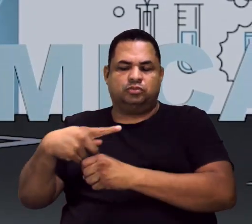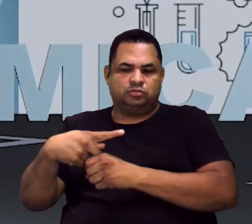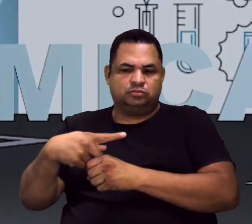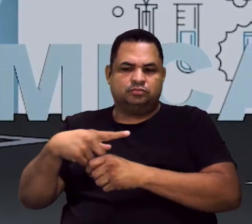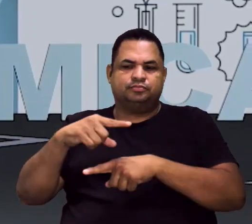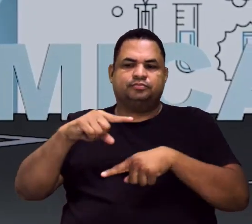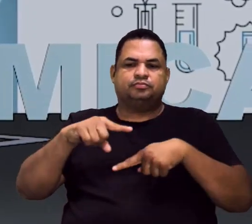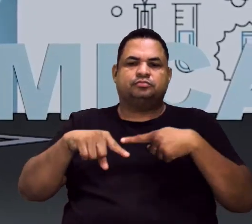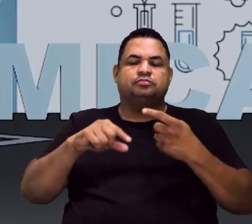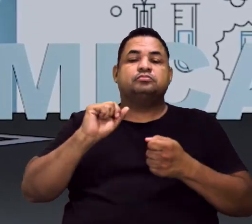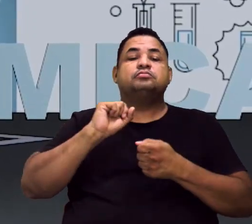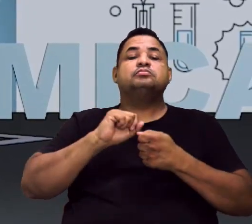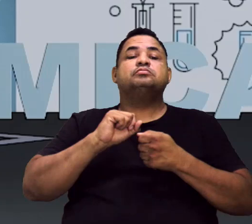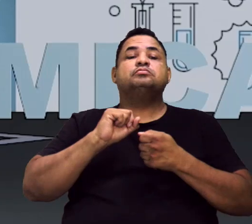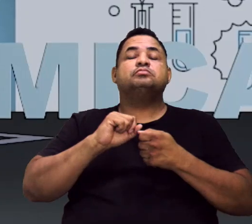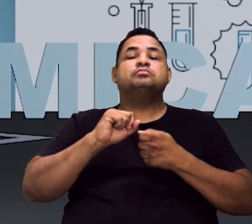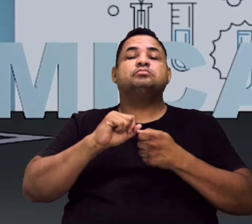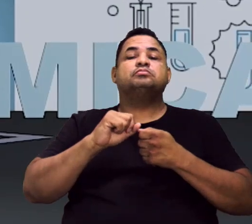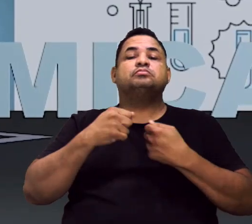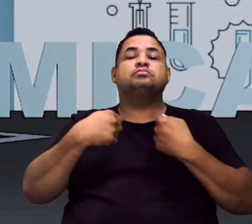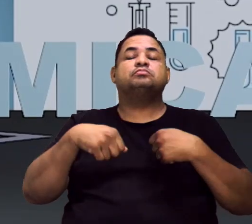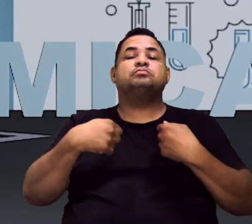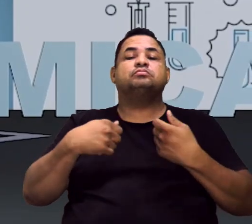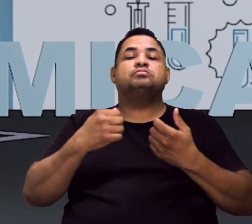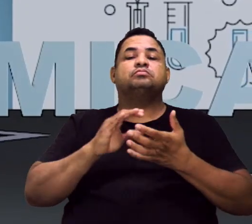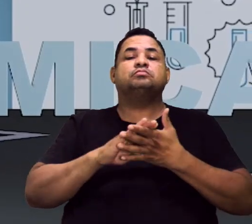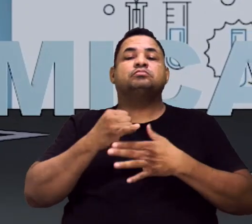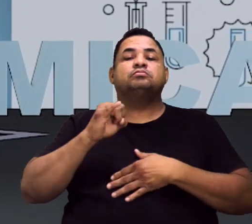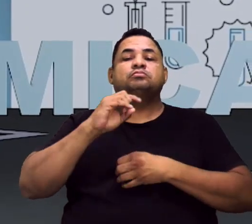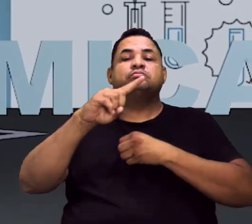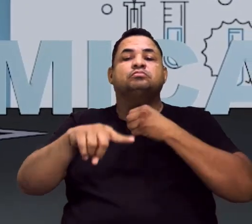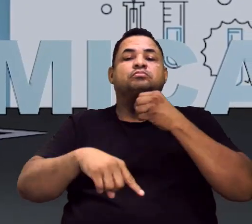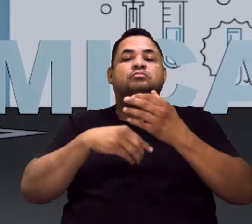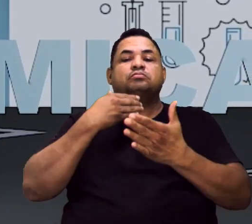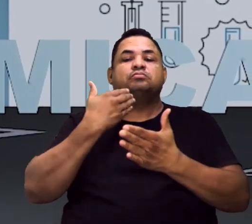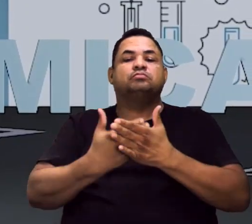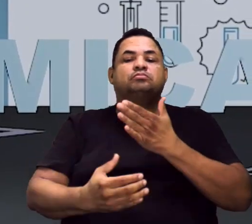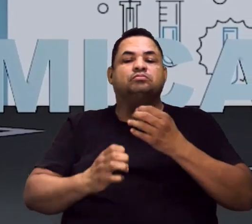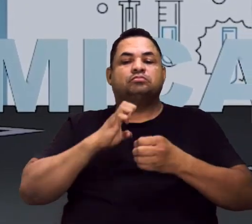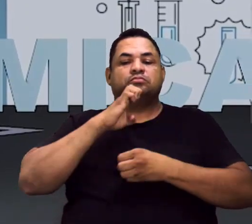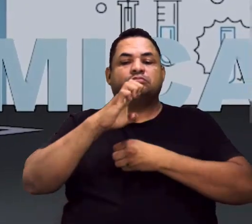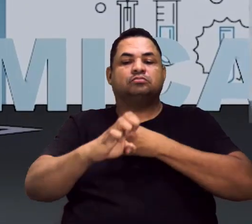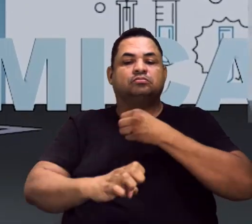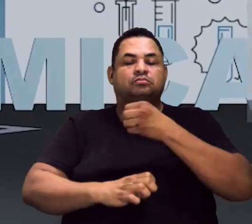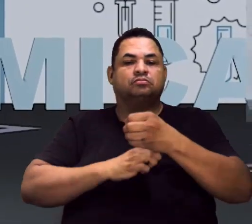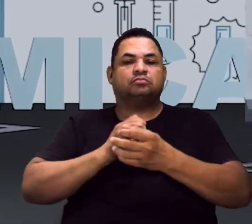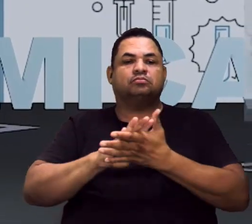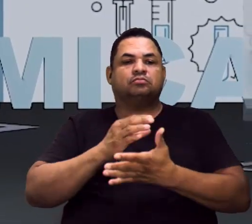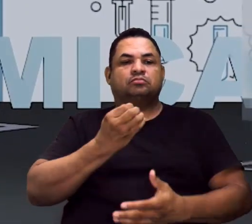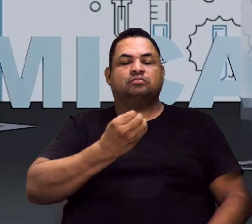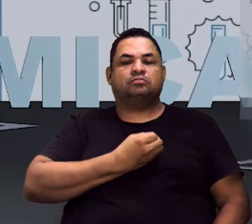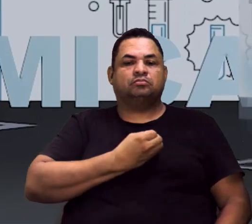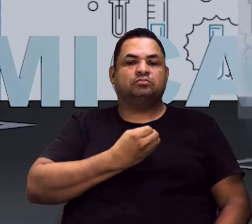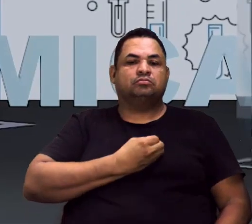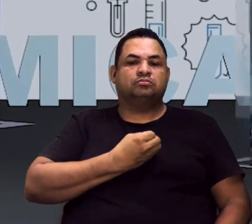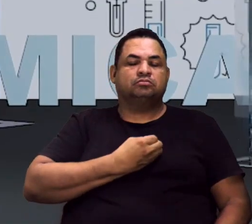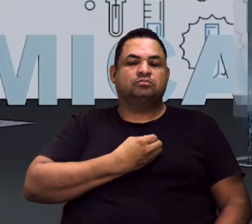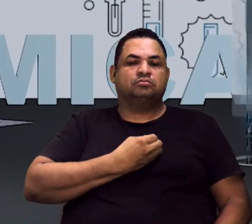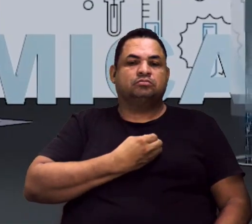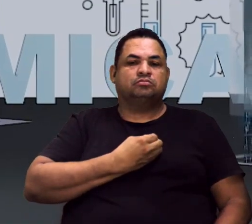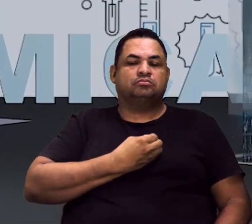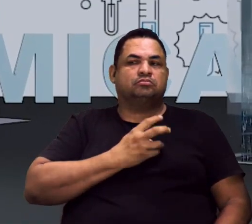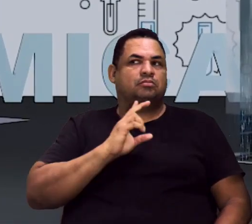Depois, o que você tem que fazer? Se o átomo perde elétrons, o número de prótons não é mais igual